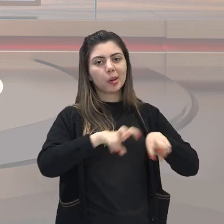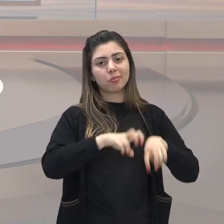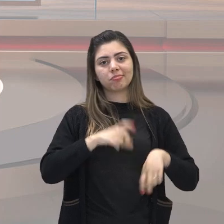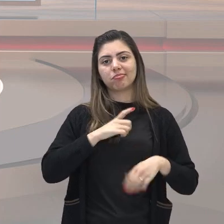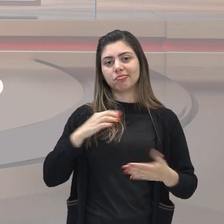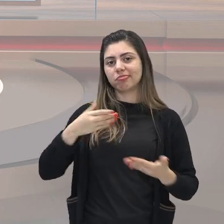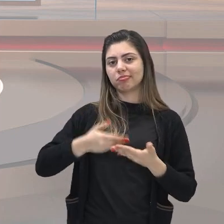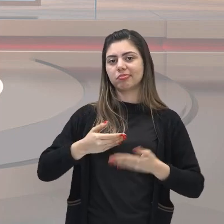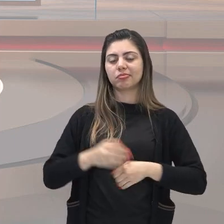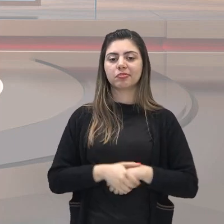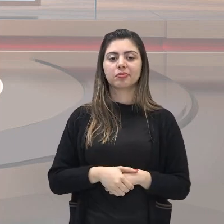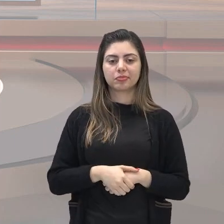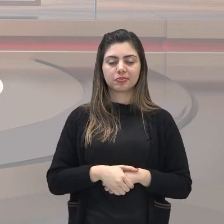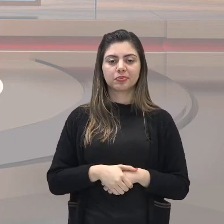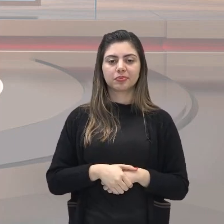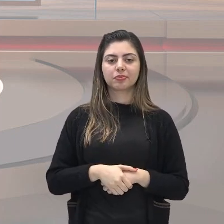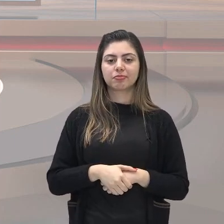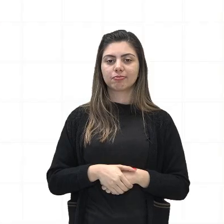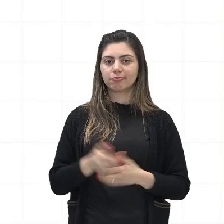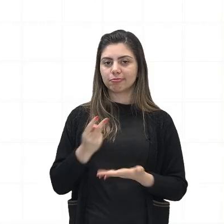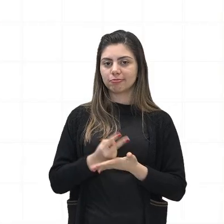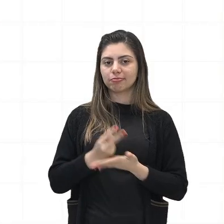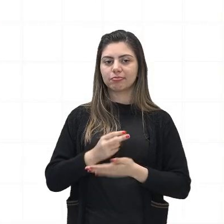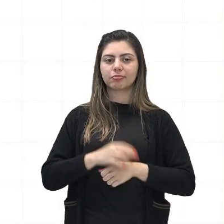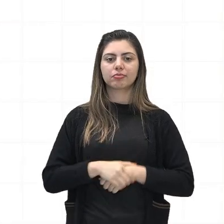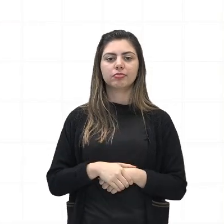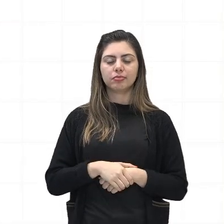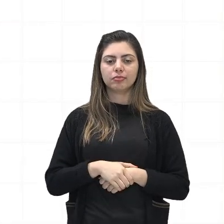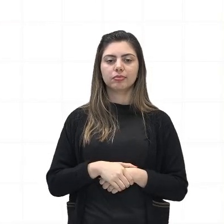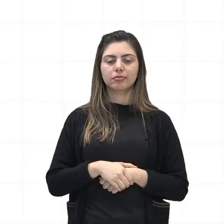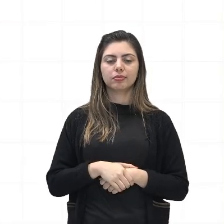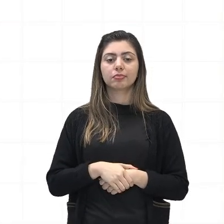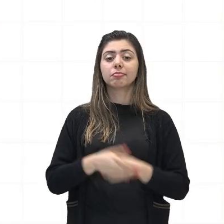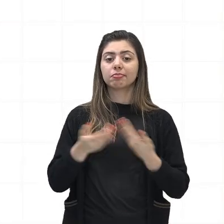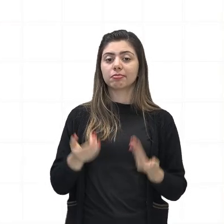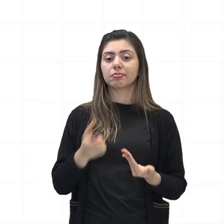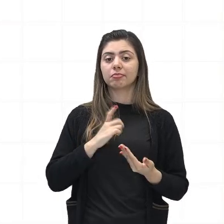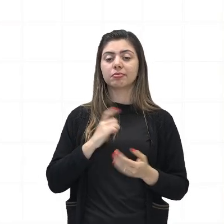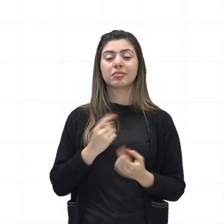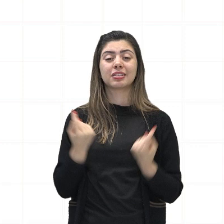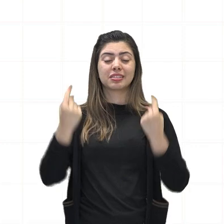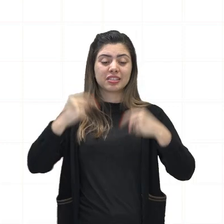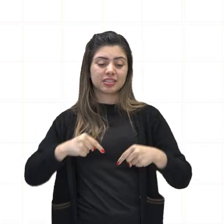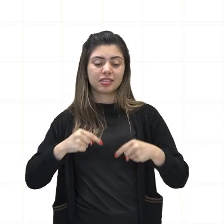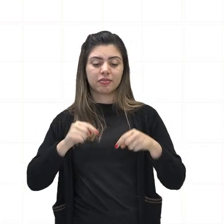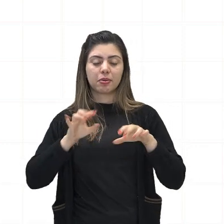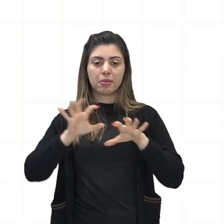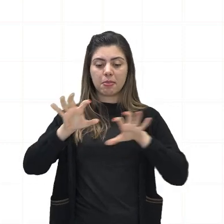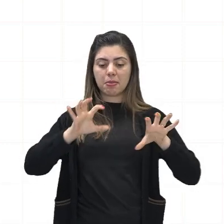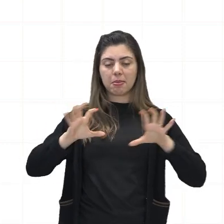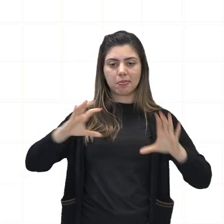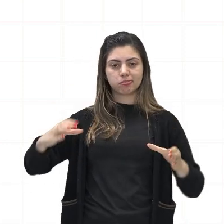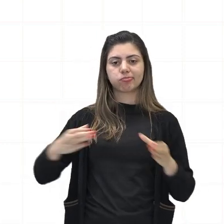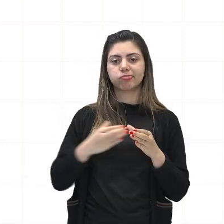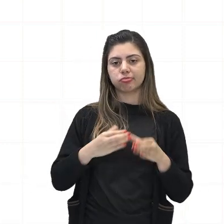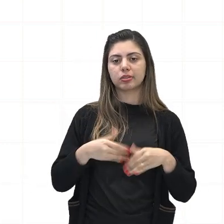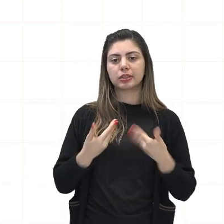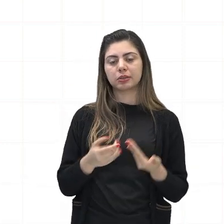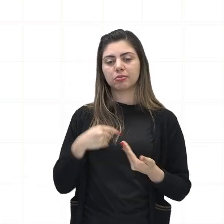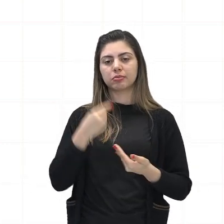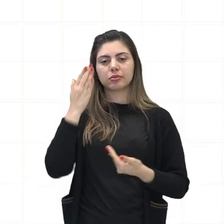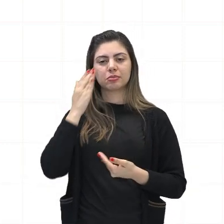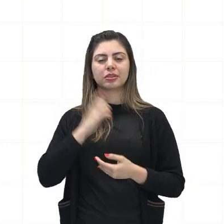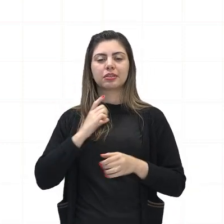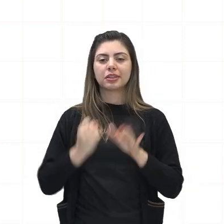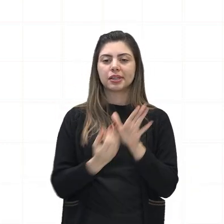desses minerais. Ok? Continuando. Desafios da unificação. A criação de nações